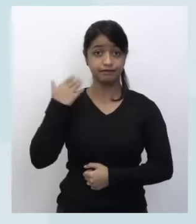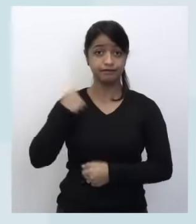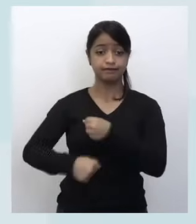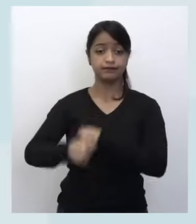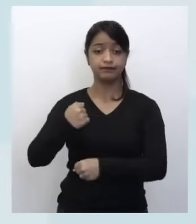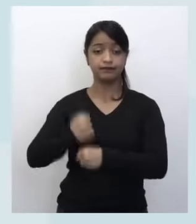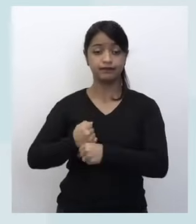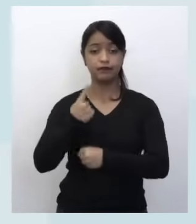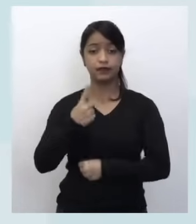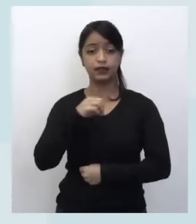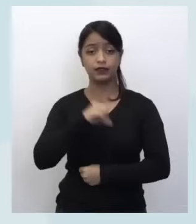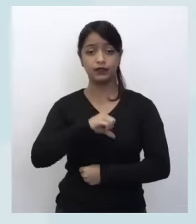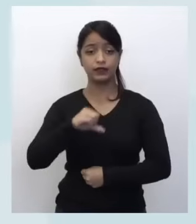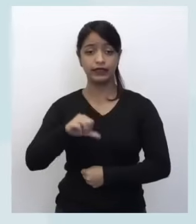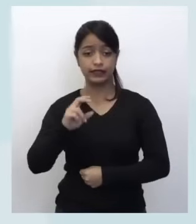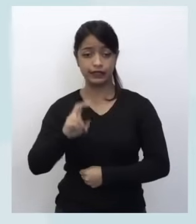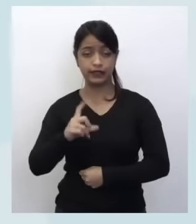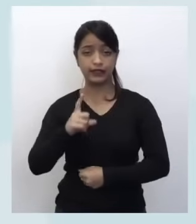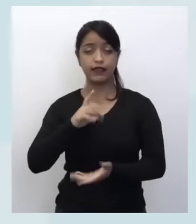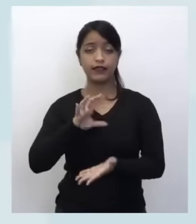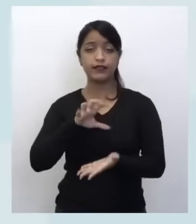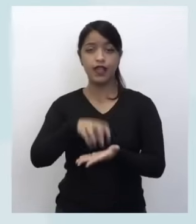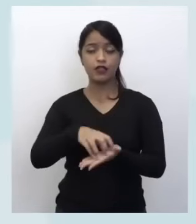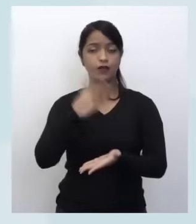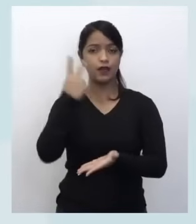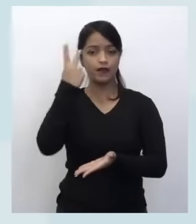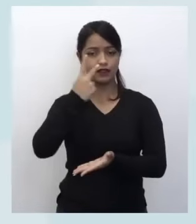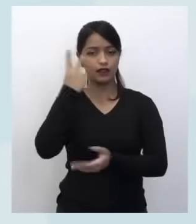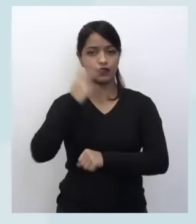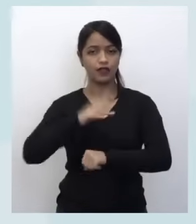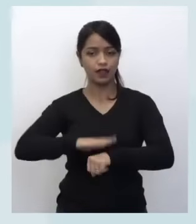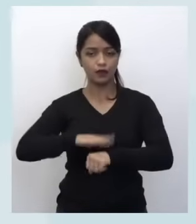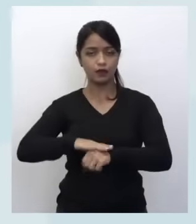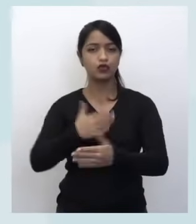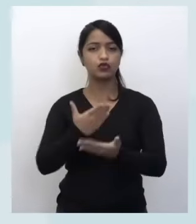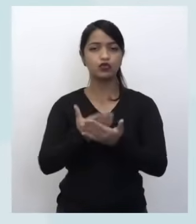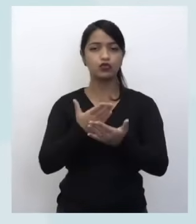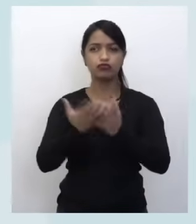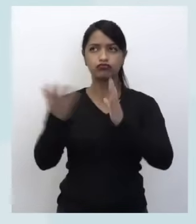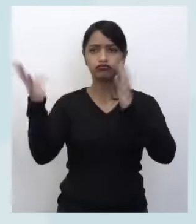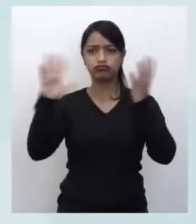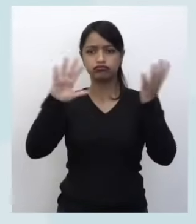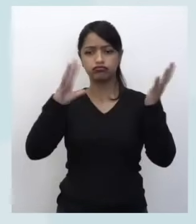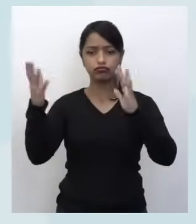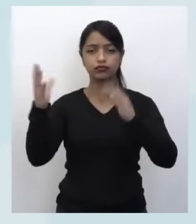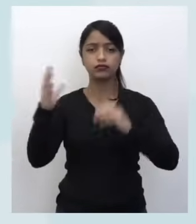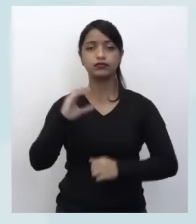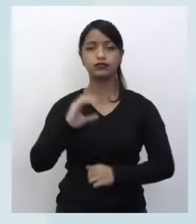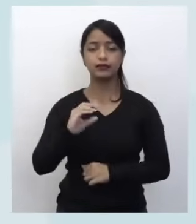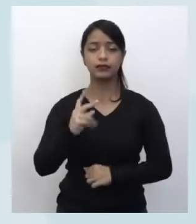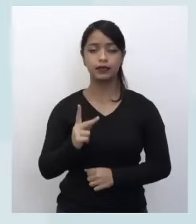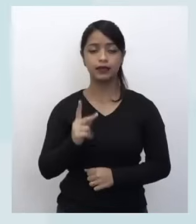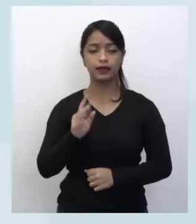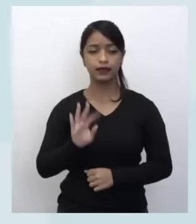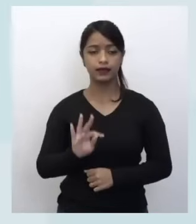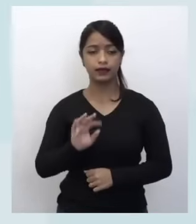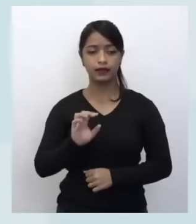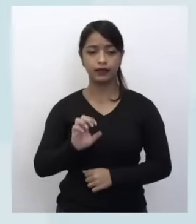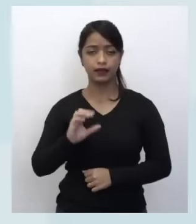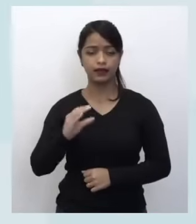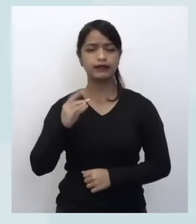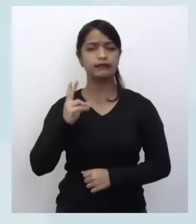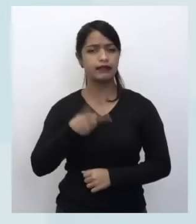1995, o Centro de Previsão de Tempo e Estudos Climáticos, o CPTEC, tem disponibilizado à